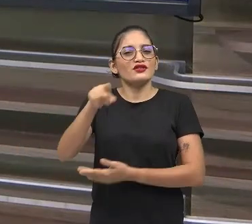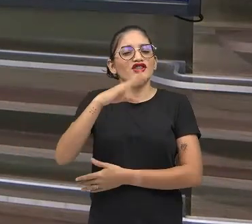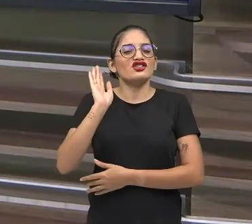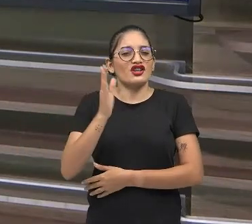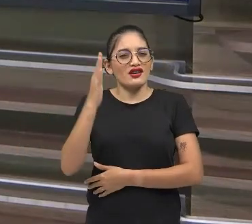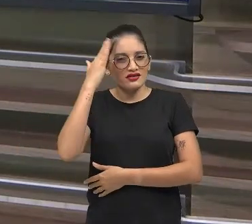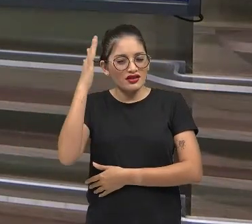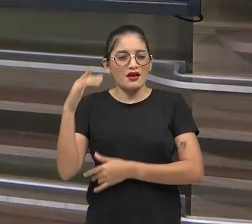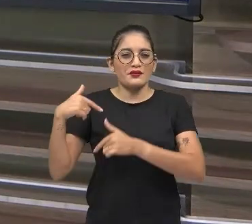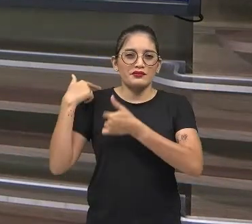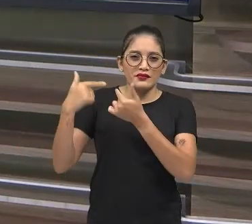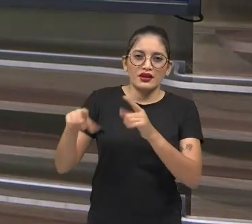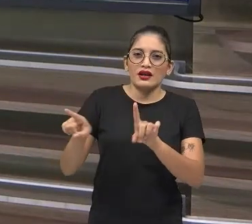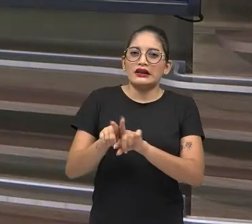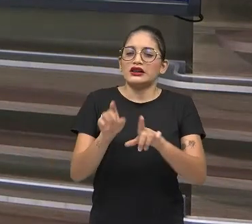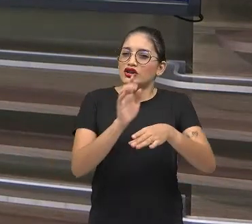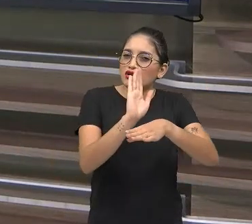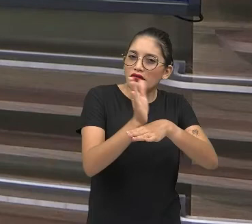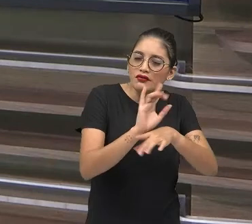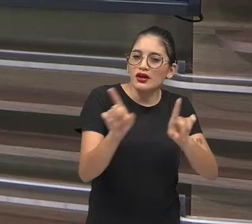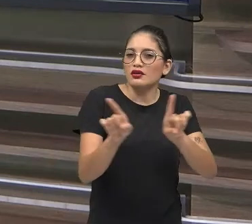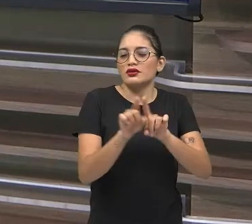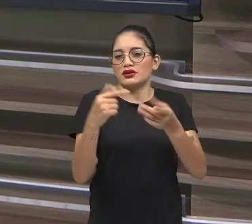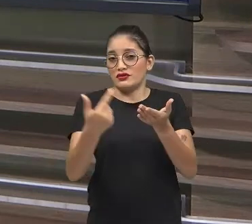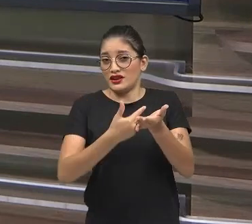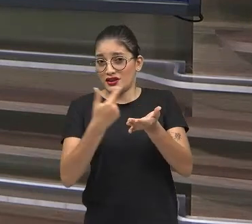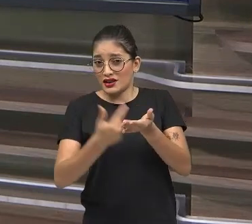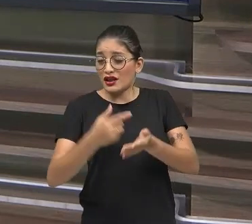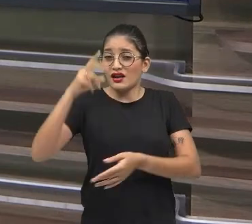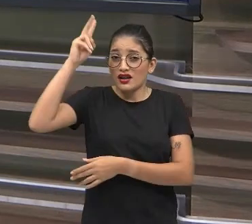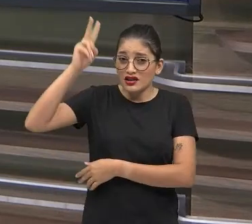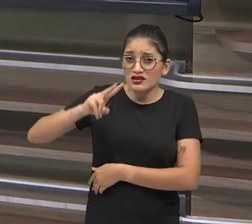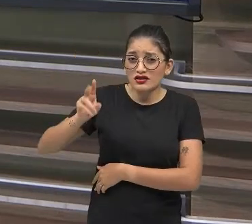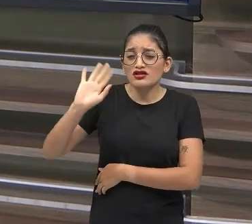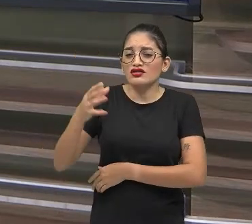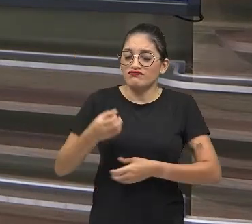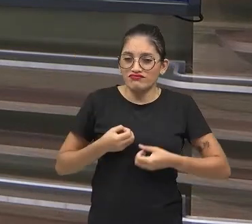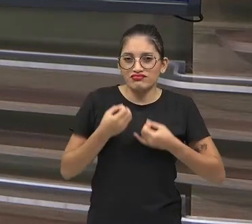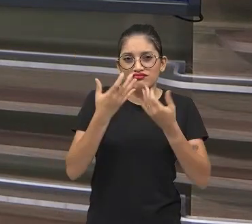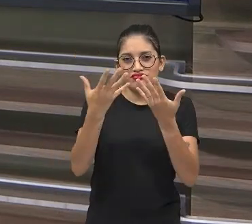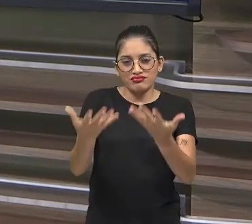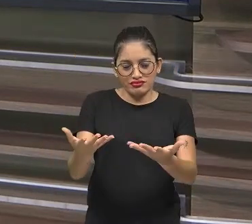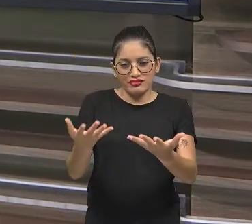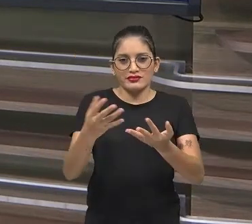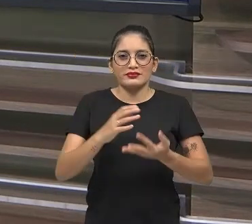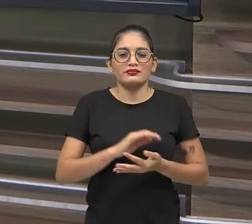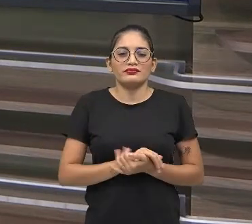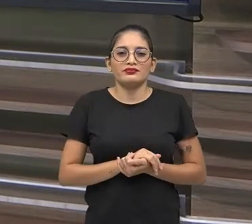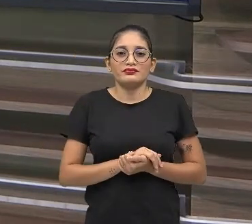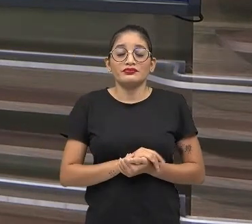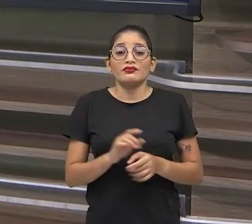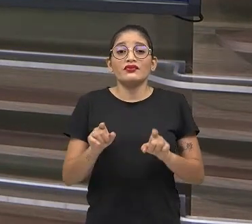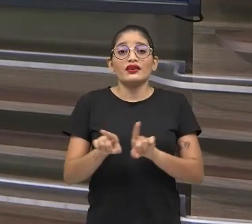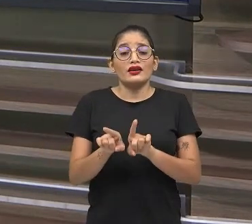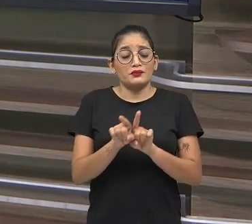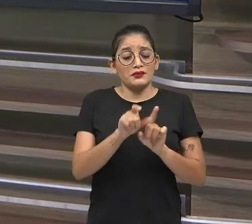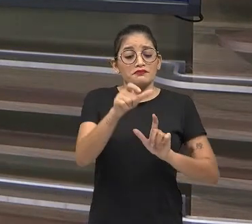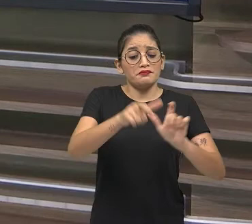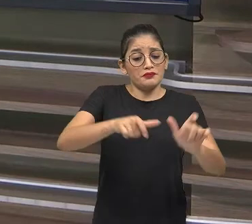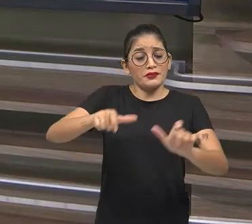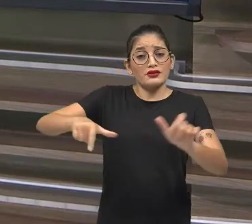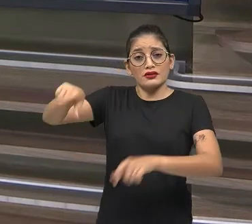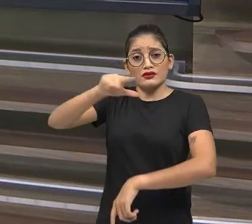filmes, de livros que vocês leram, de histórias que foram contadas, de pessoas que